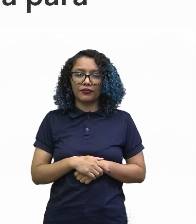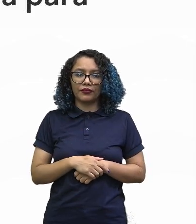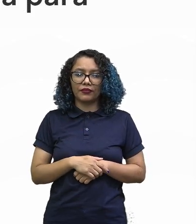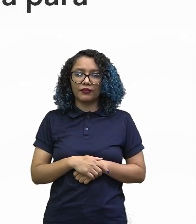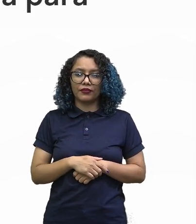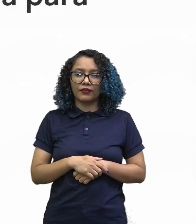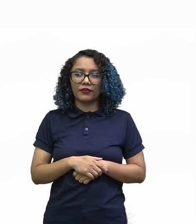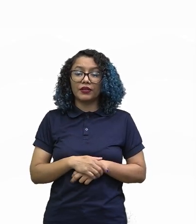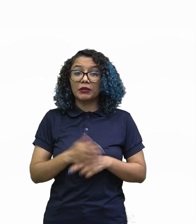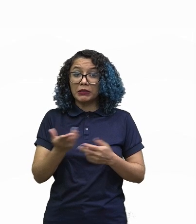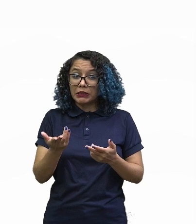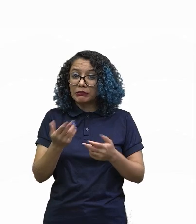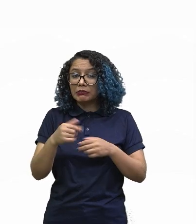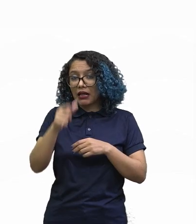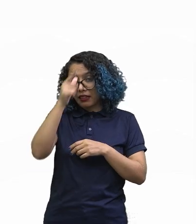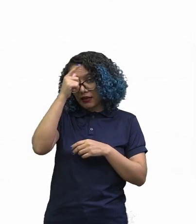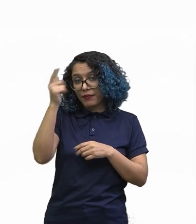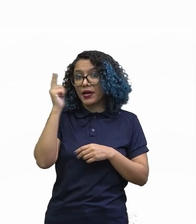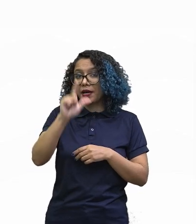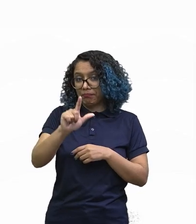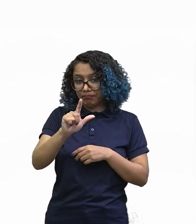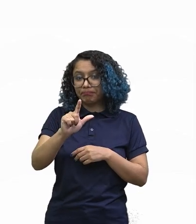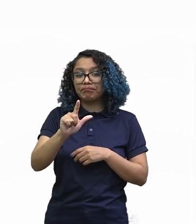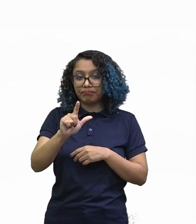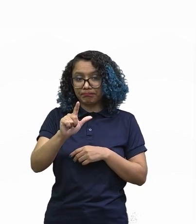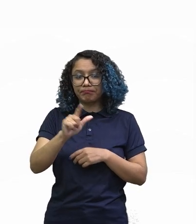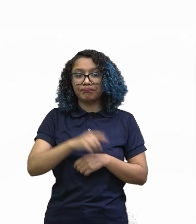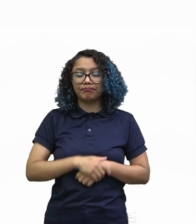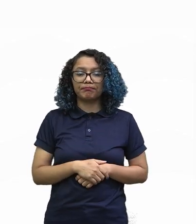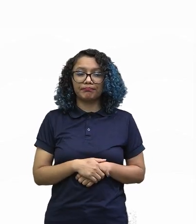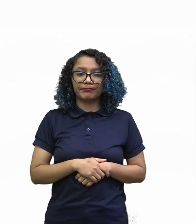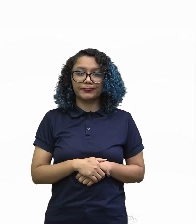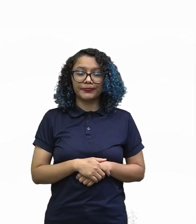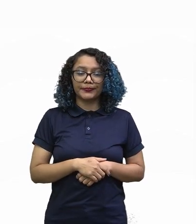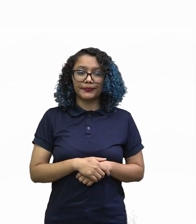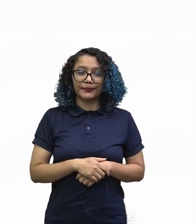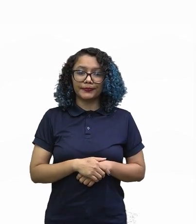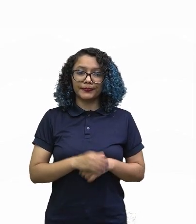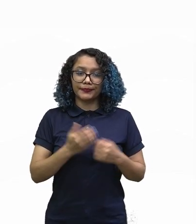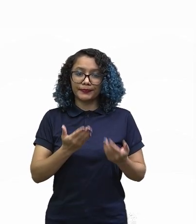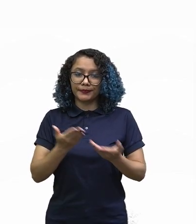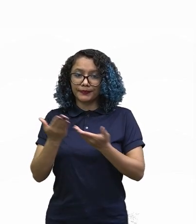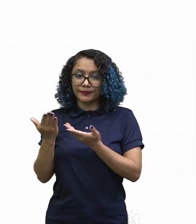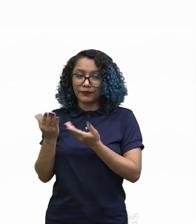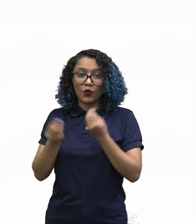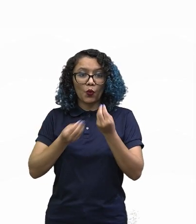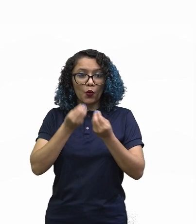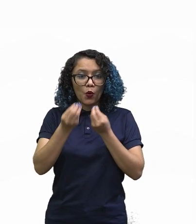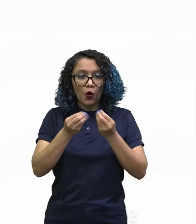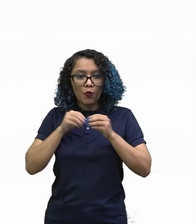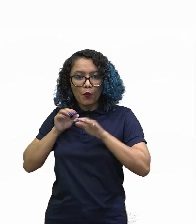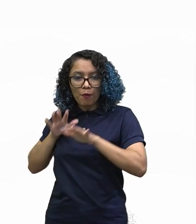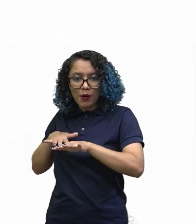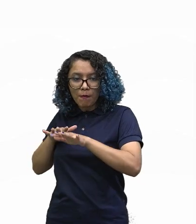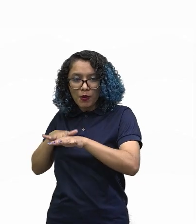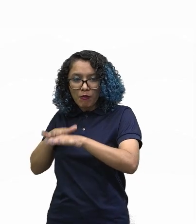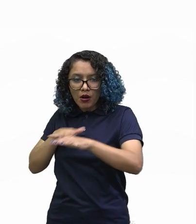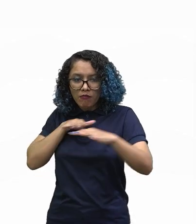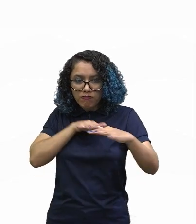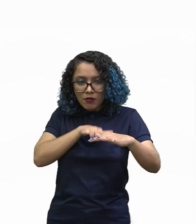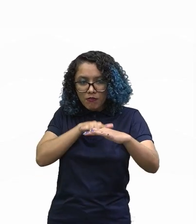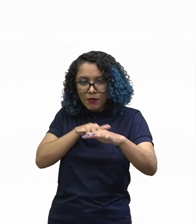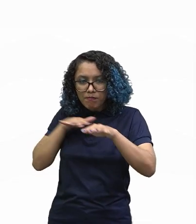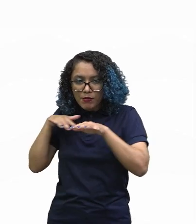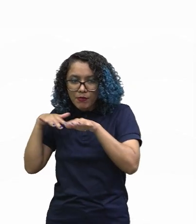se tornar vitoriosa. E aqui nós podemos perceber, né, essas movimentações que foram